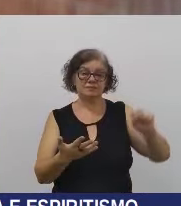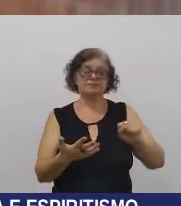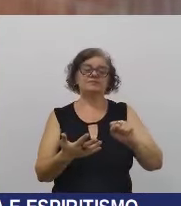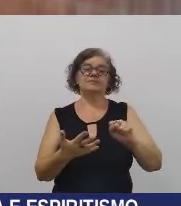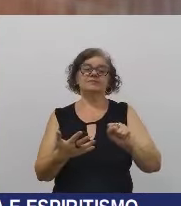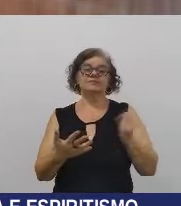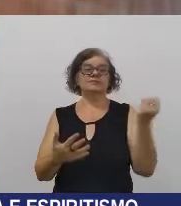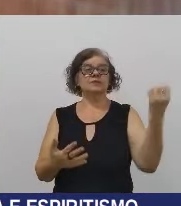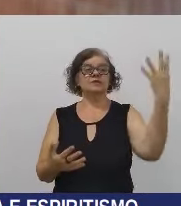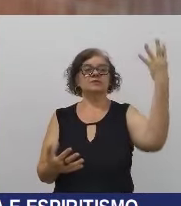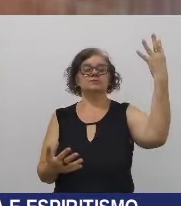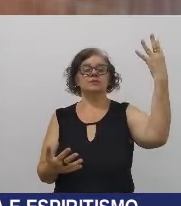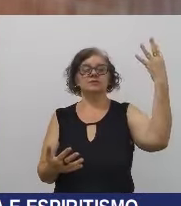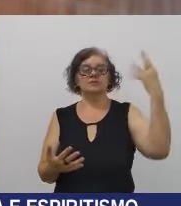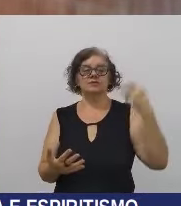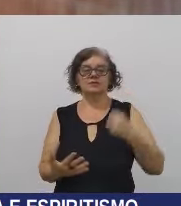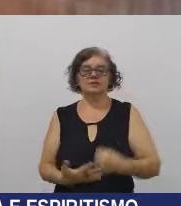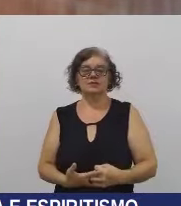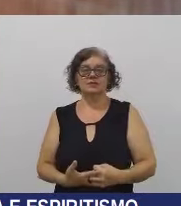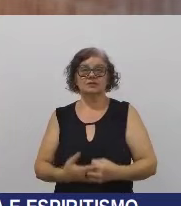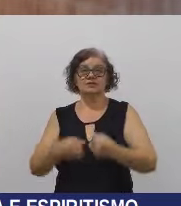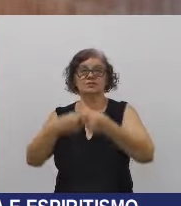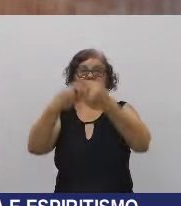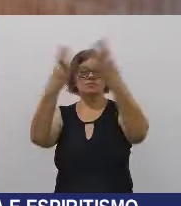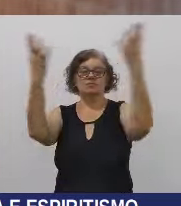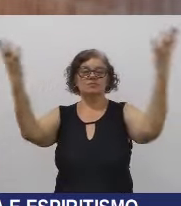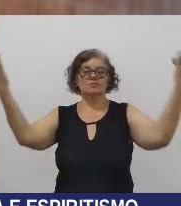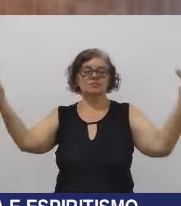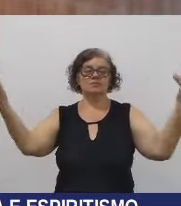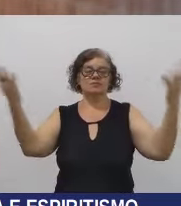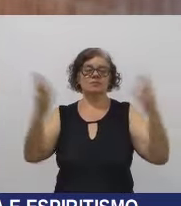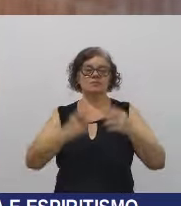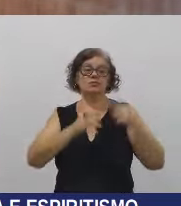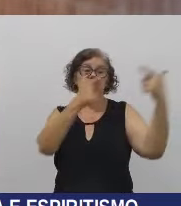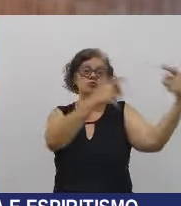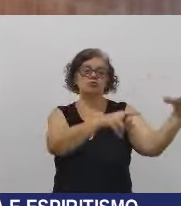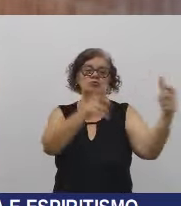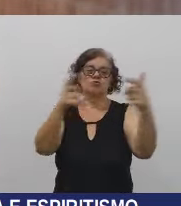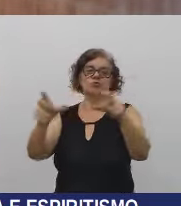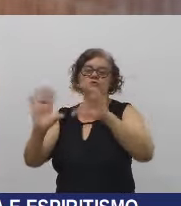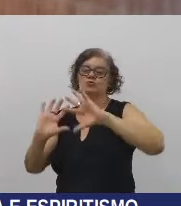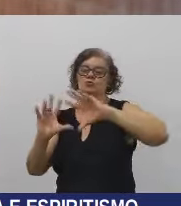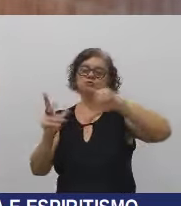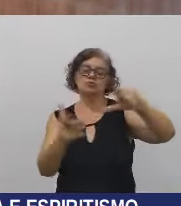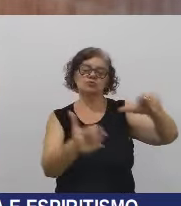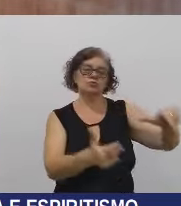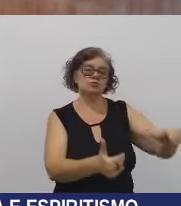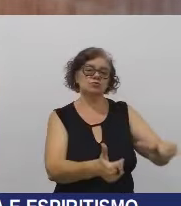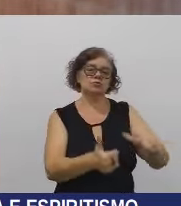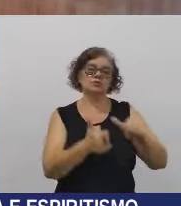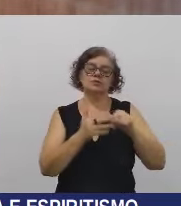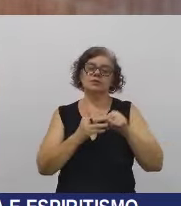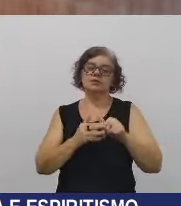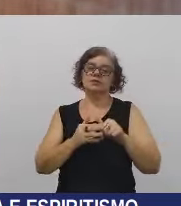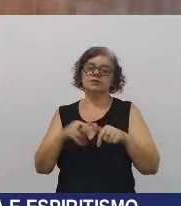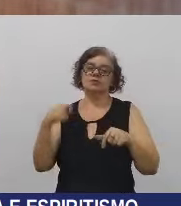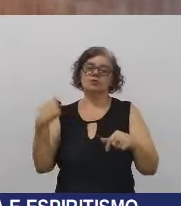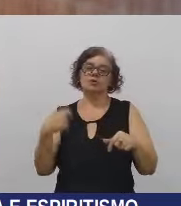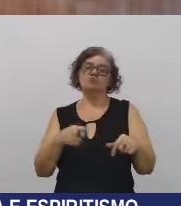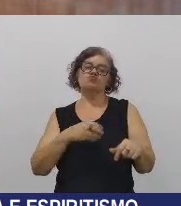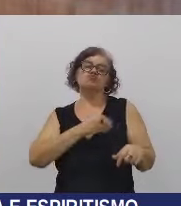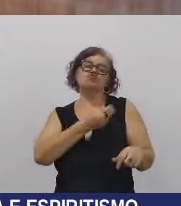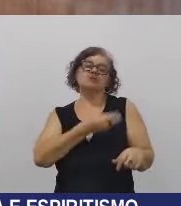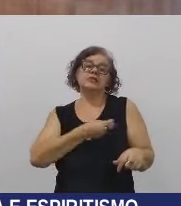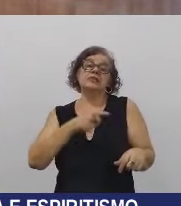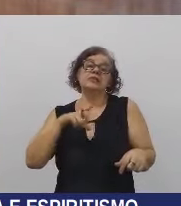recolhidas pela espiritualidade superior e espargidas por todos os lugares deste nosso planeta,